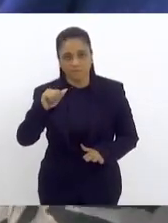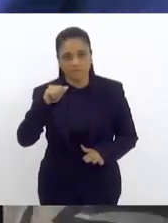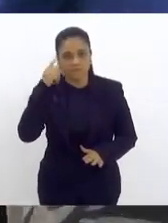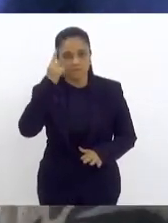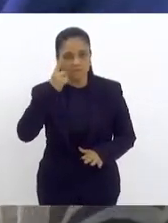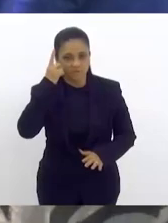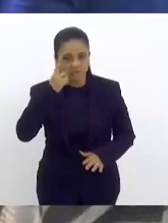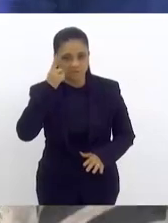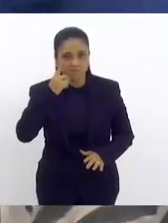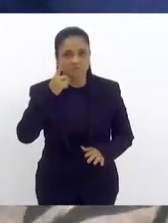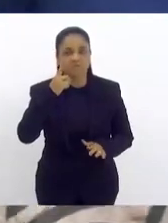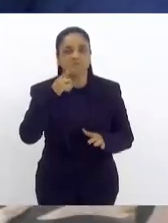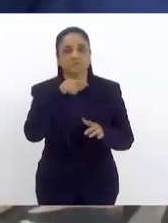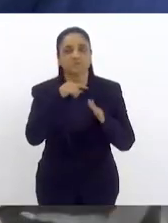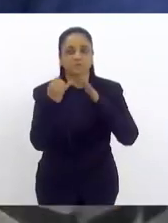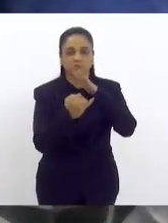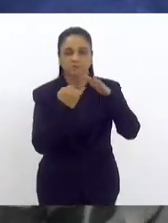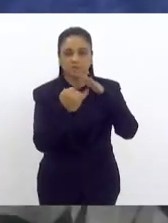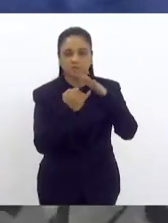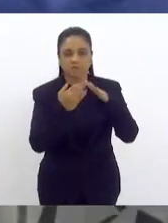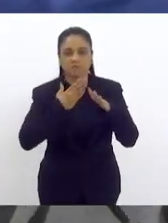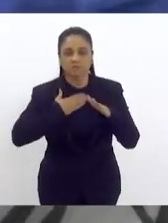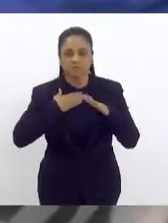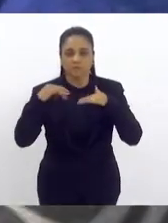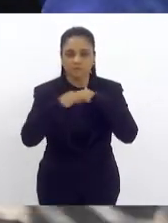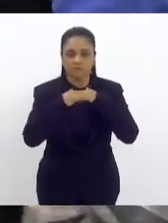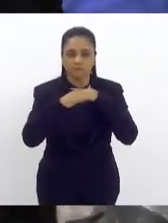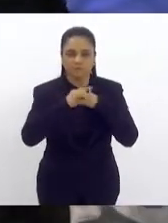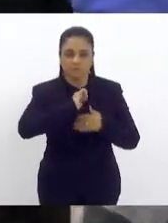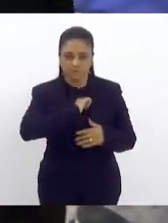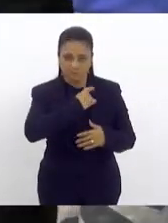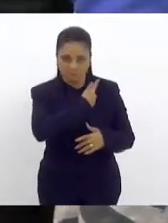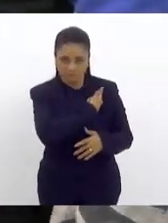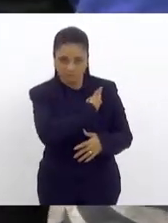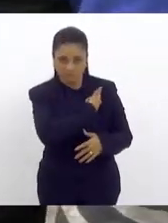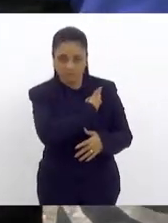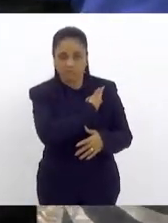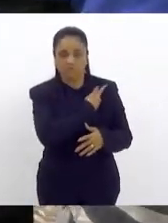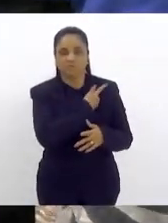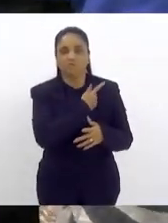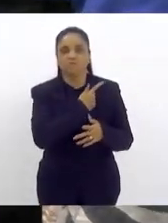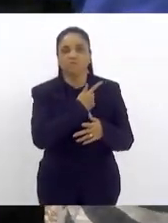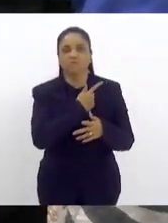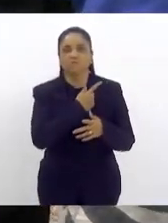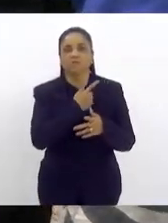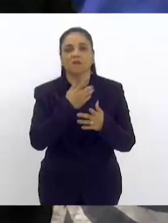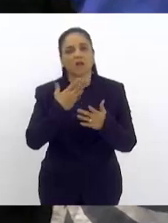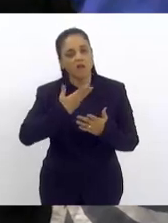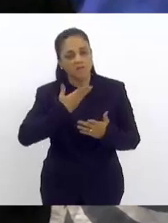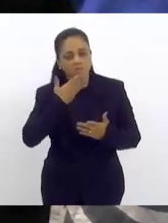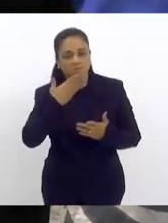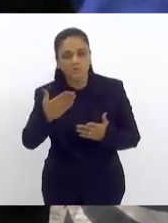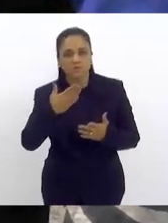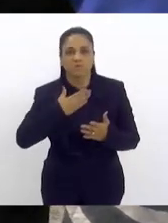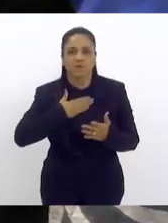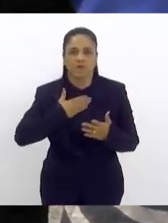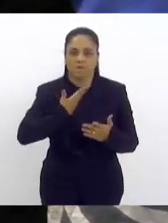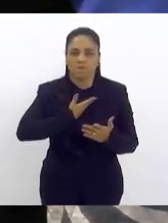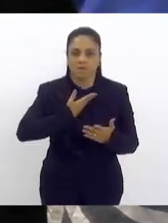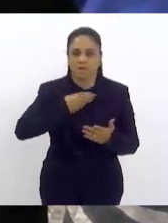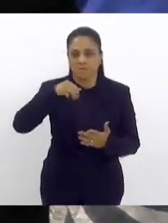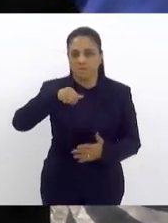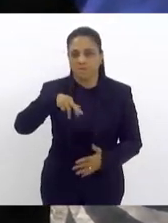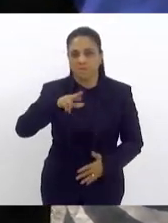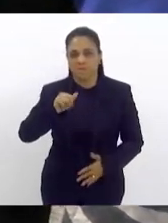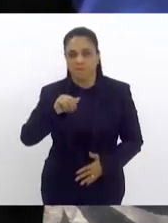utilidade pública uma instituição lá da minha cidade de São Gonçalo e atendi o pedido da minha amiga Marli Ventura que tá lá na frente